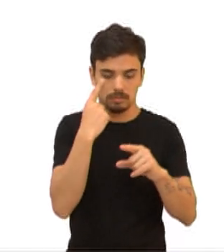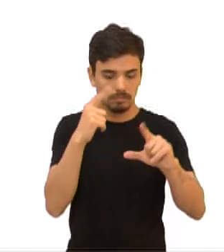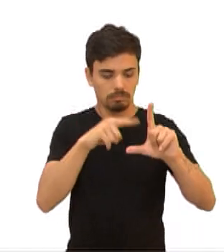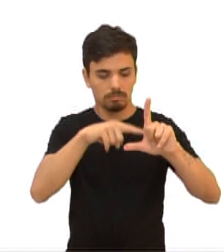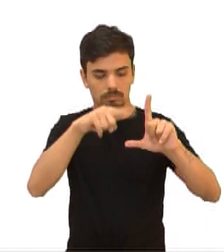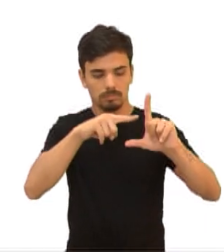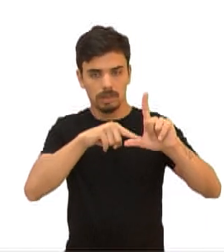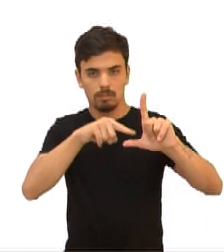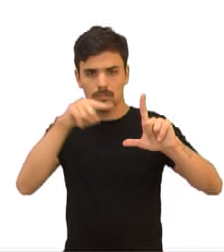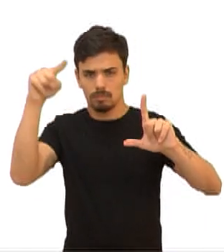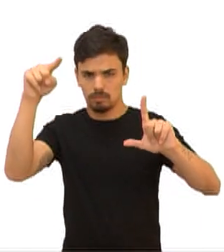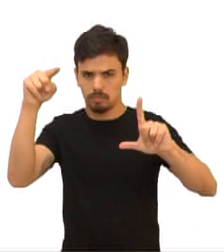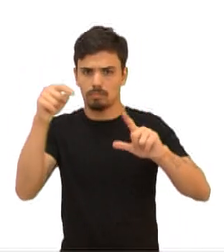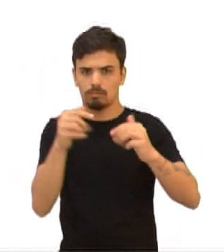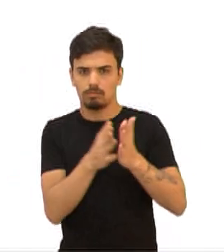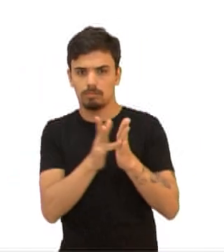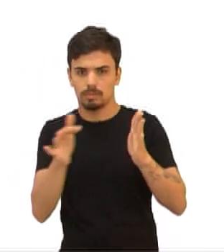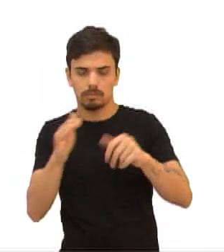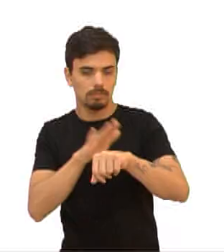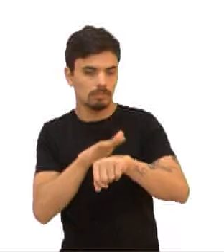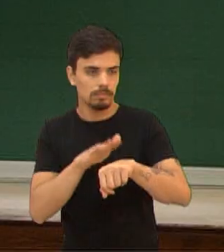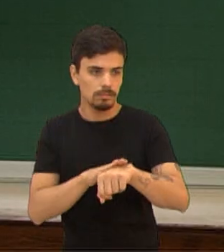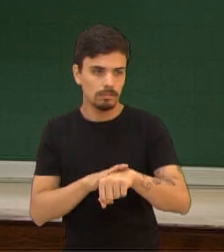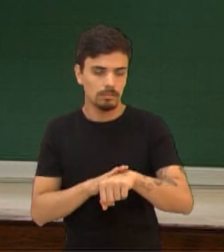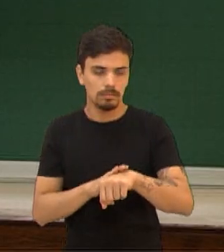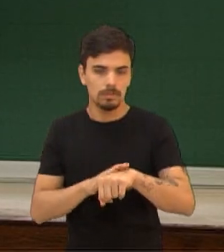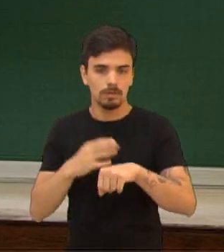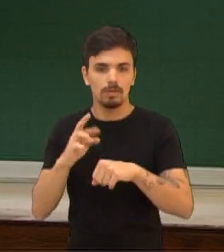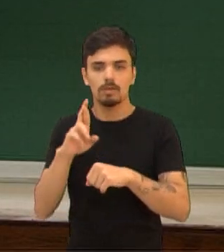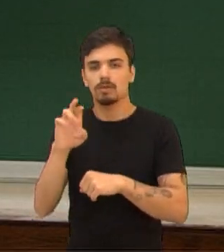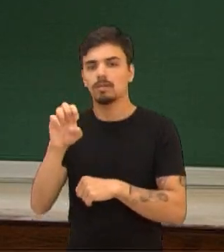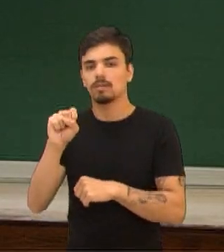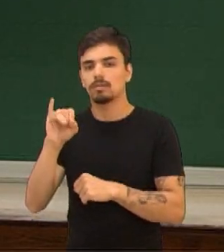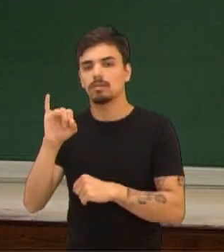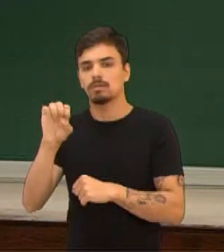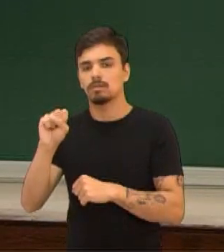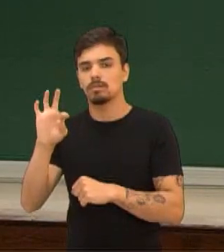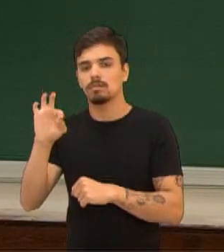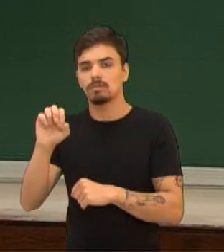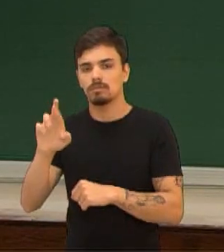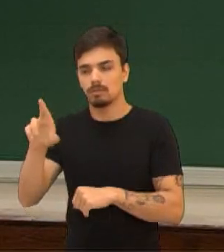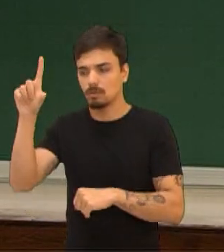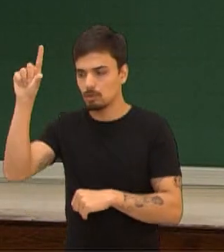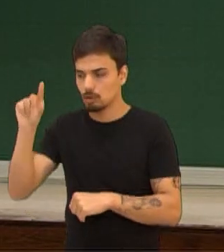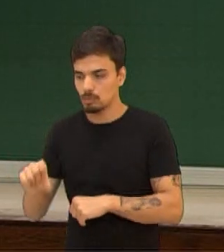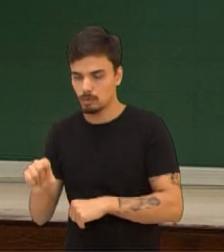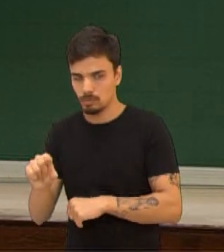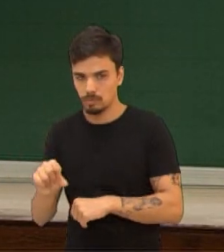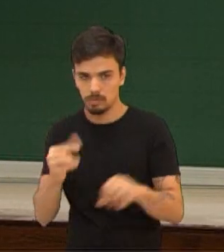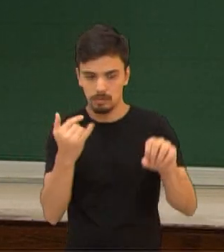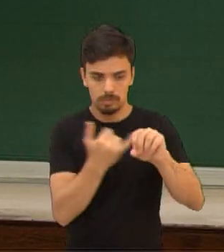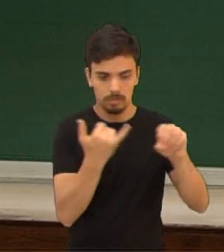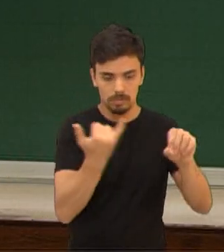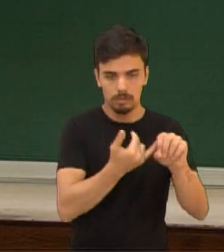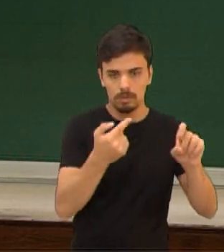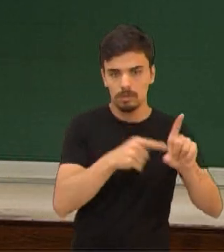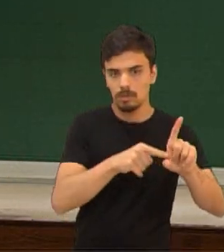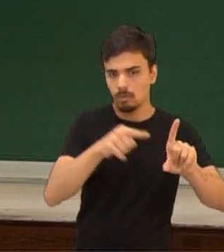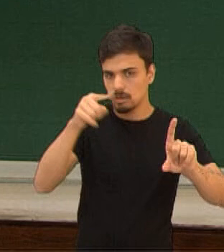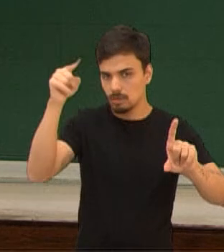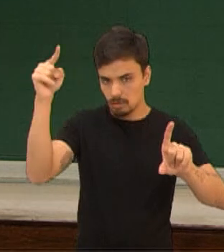tempo, enquanto a tensão no resistor diminui com o tempo. Então, a tensão no resistor vai diminuindo, a tensão no capacitor vai